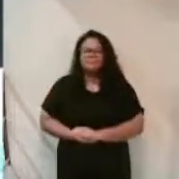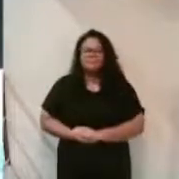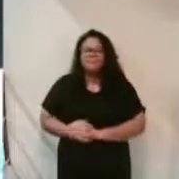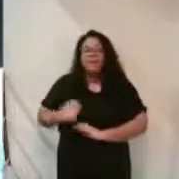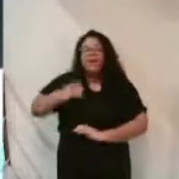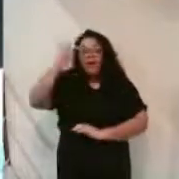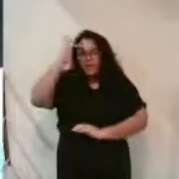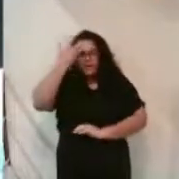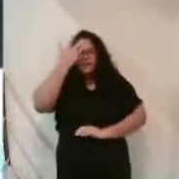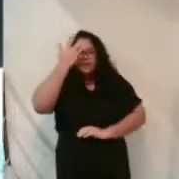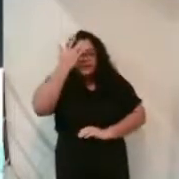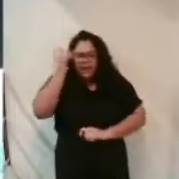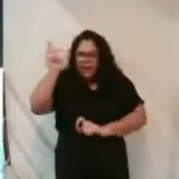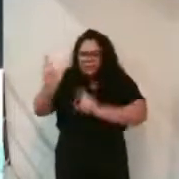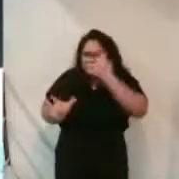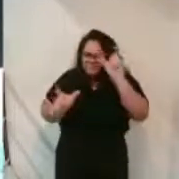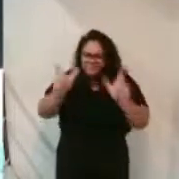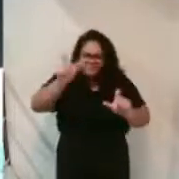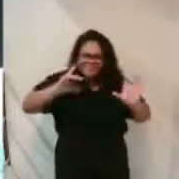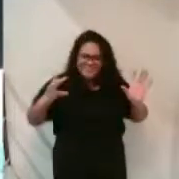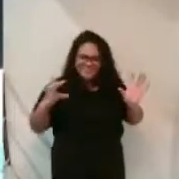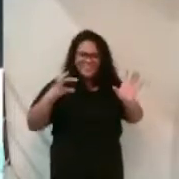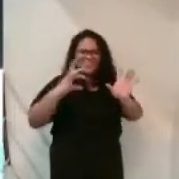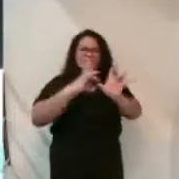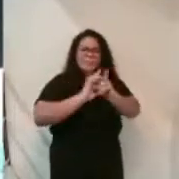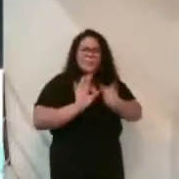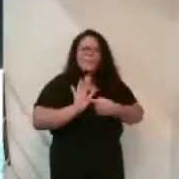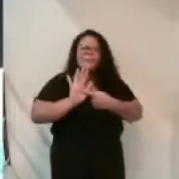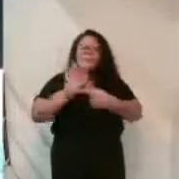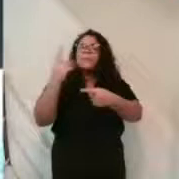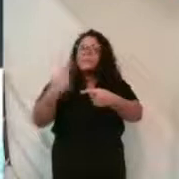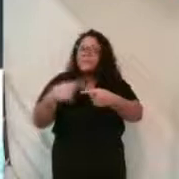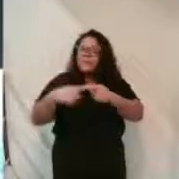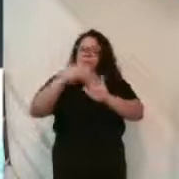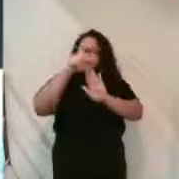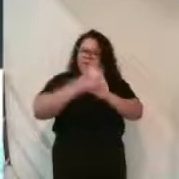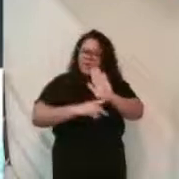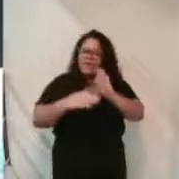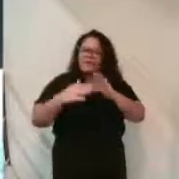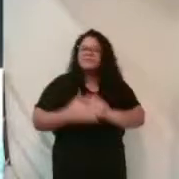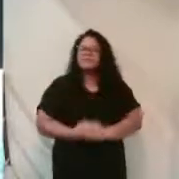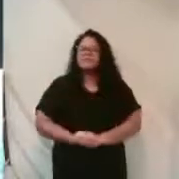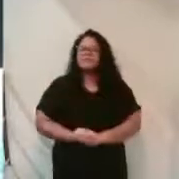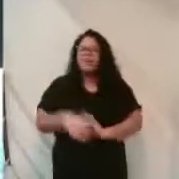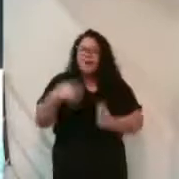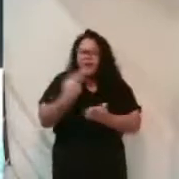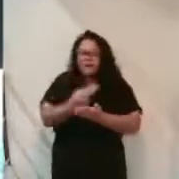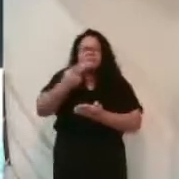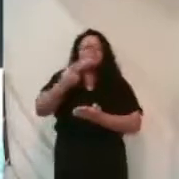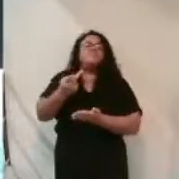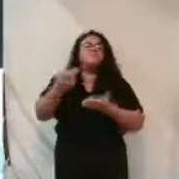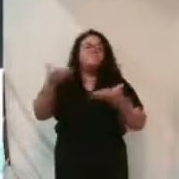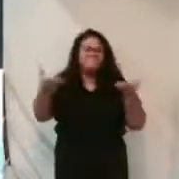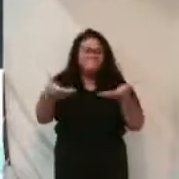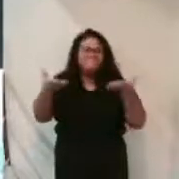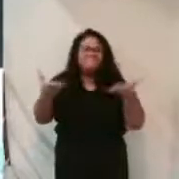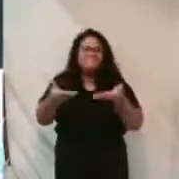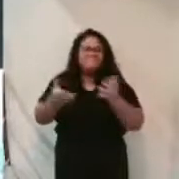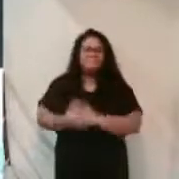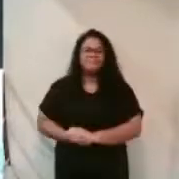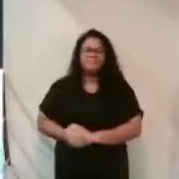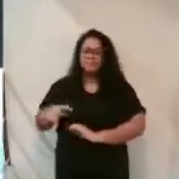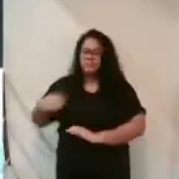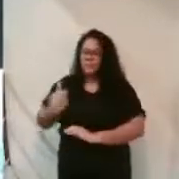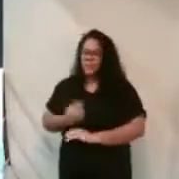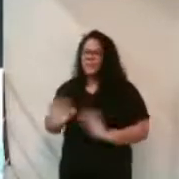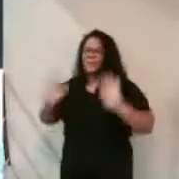sinergia é o que está por trás disso que a gente está celebrando aqui hoje, doutora Cristiane.